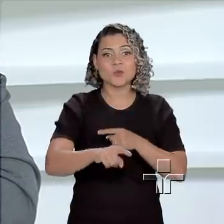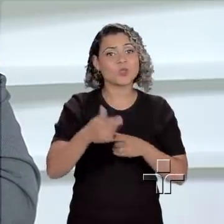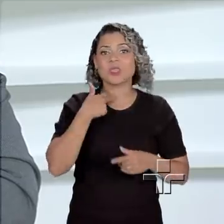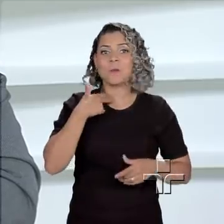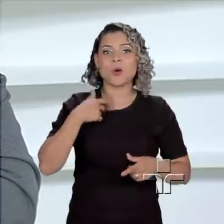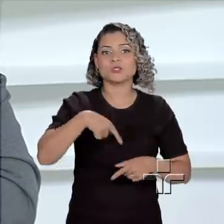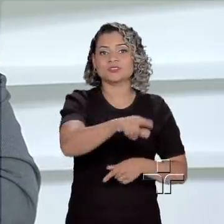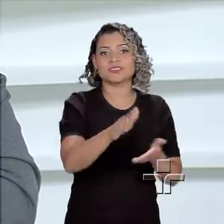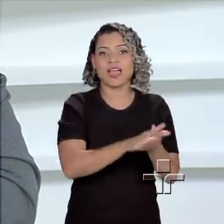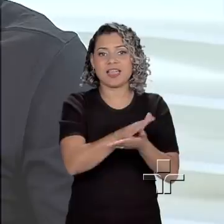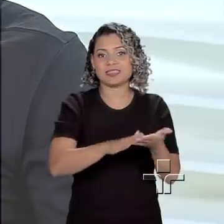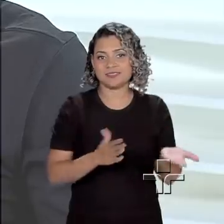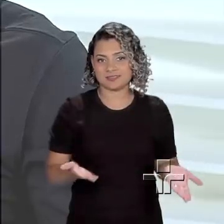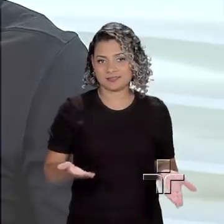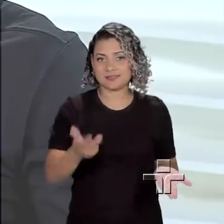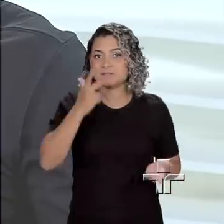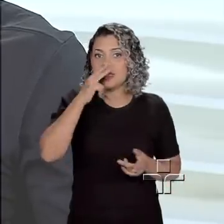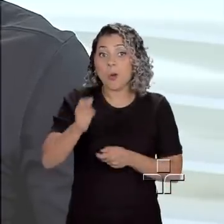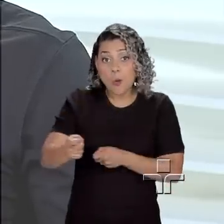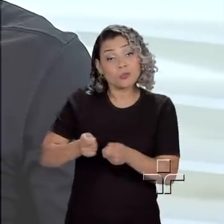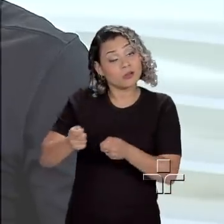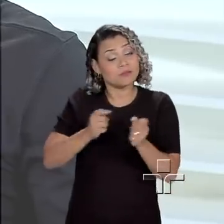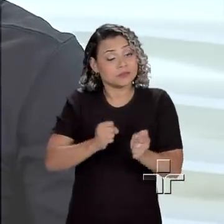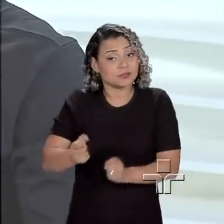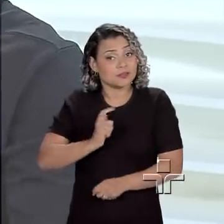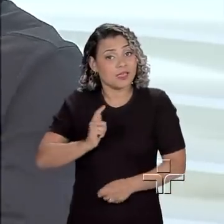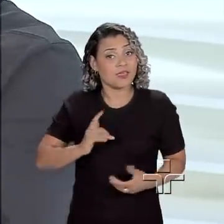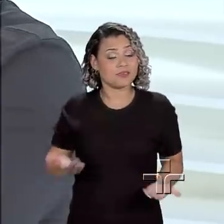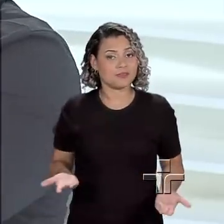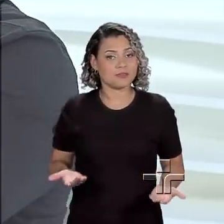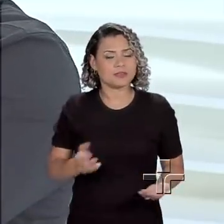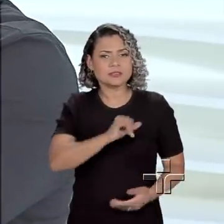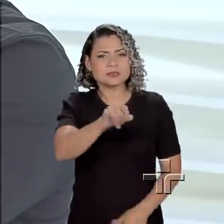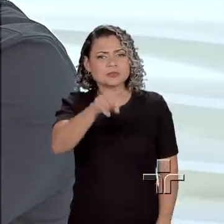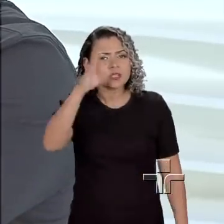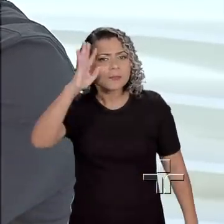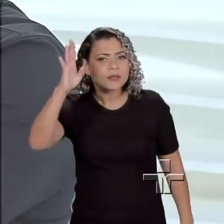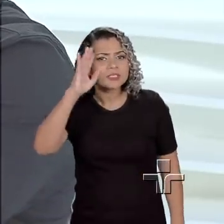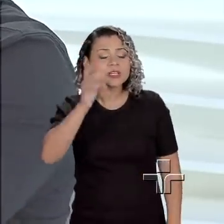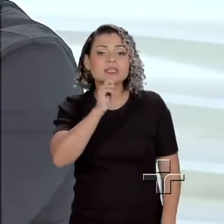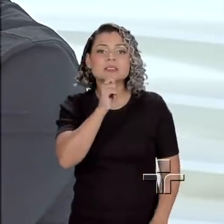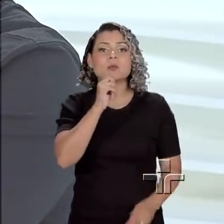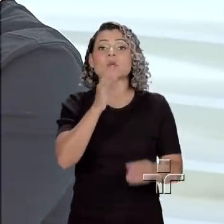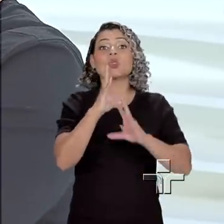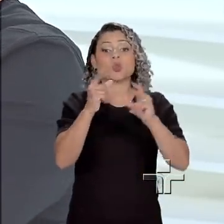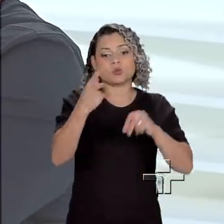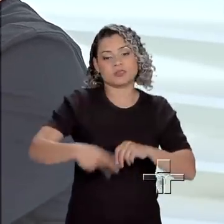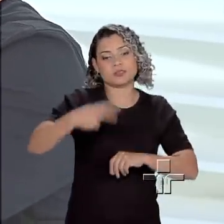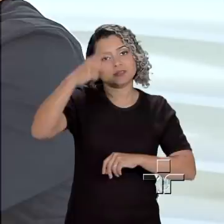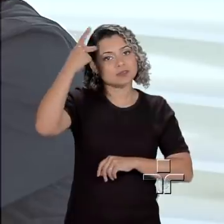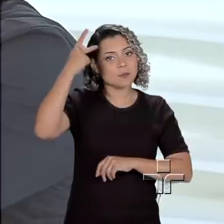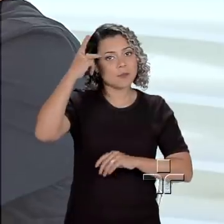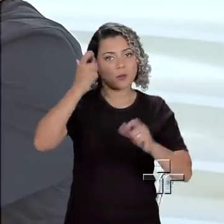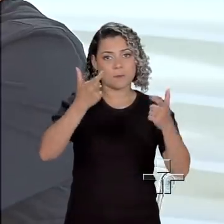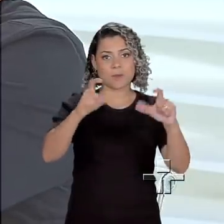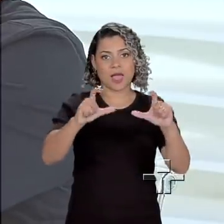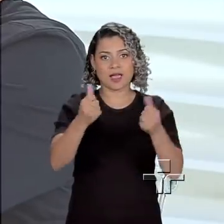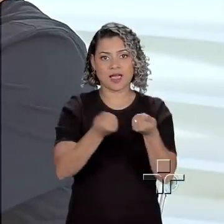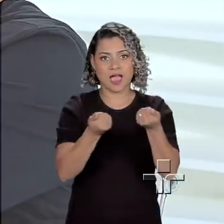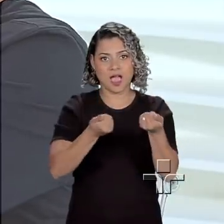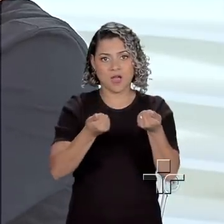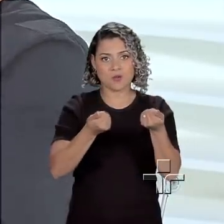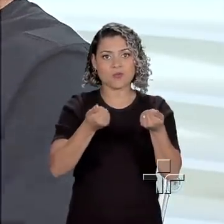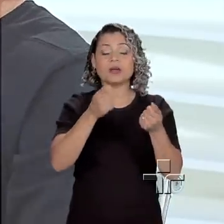para lá. Se você pensar bem e você imaginasse que todas as placas de trânsito daqui de São Paulo fossem